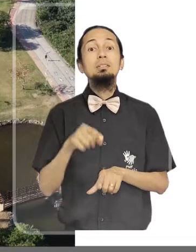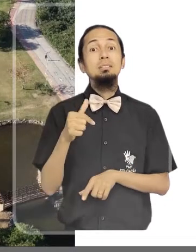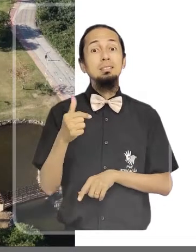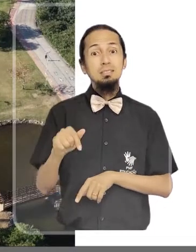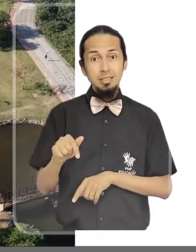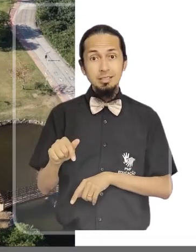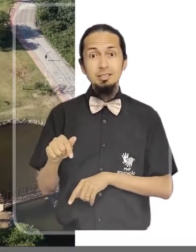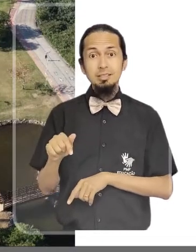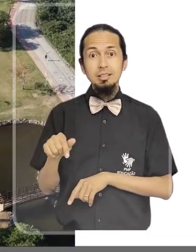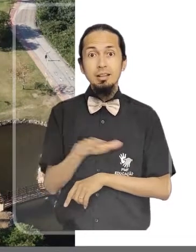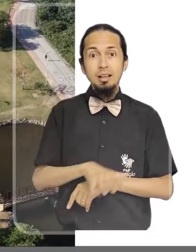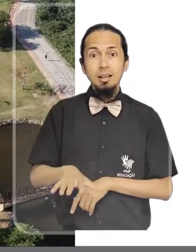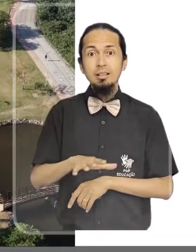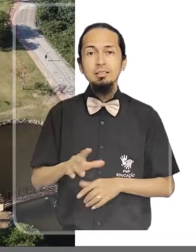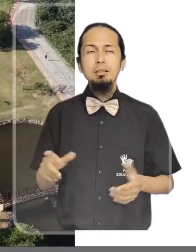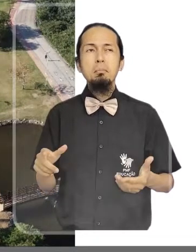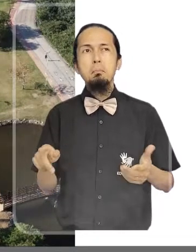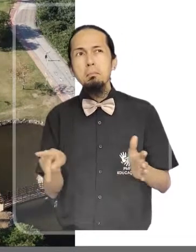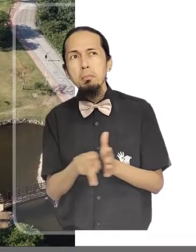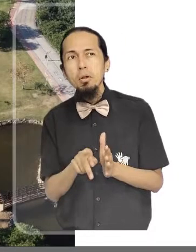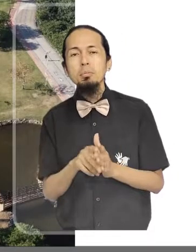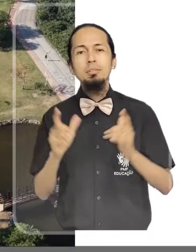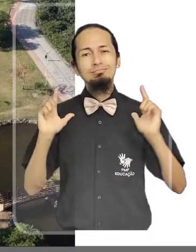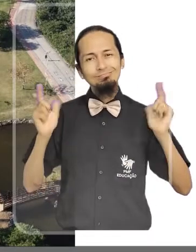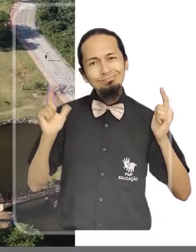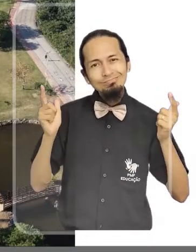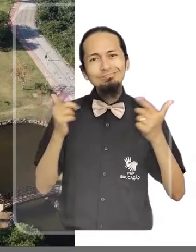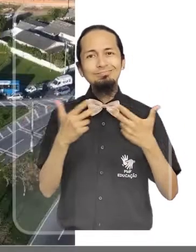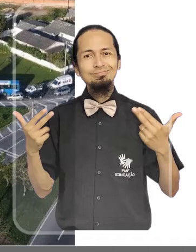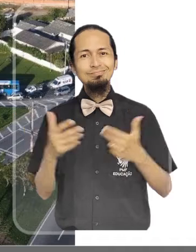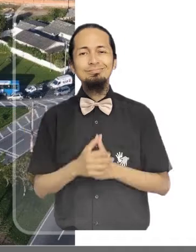17 áreas públicas com potencial para lazer.